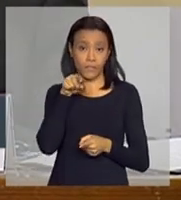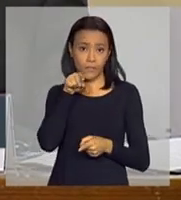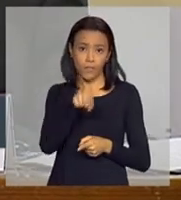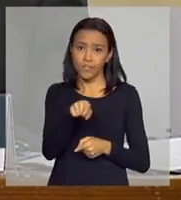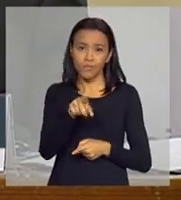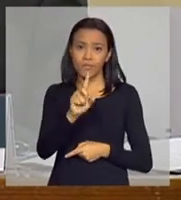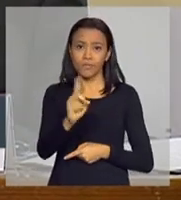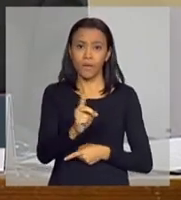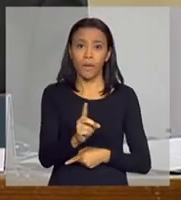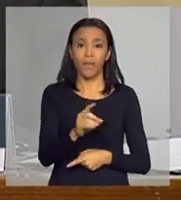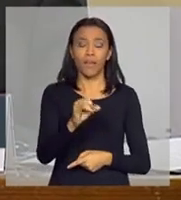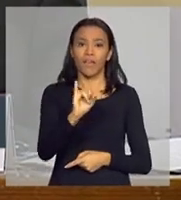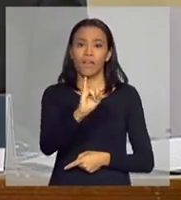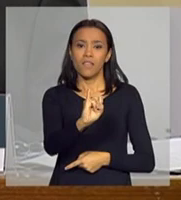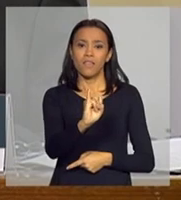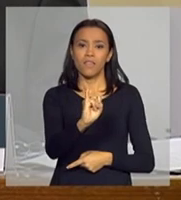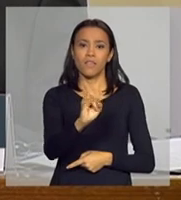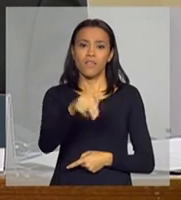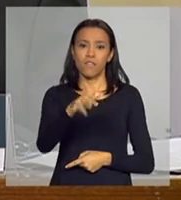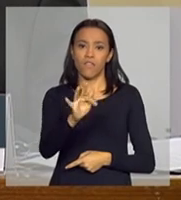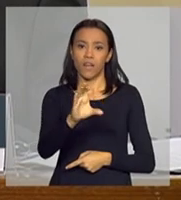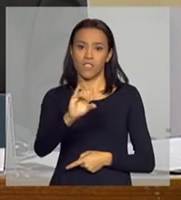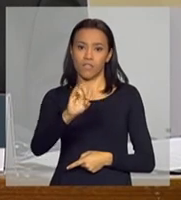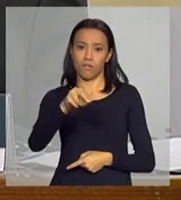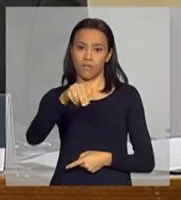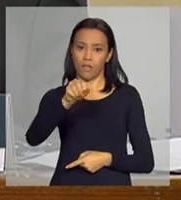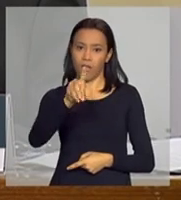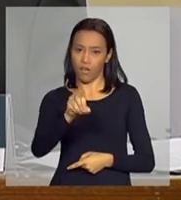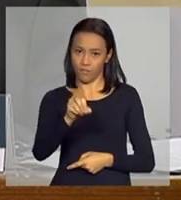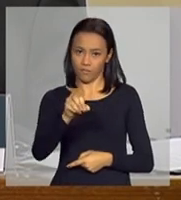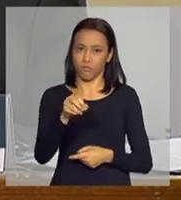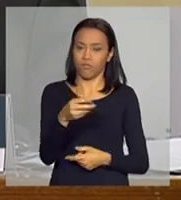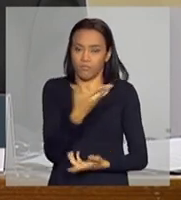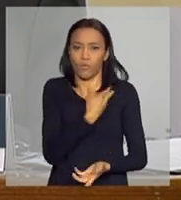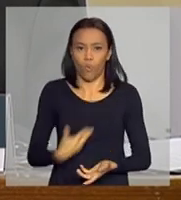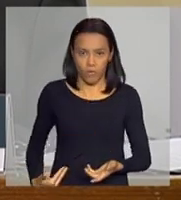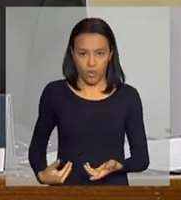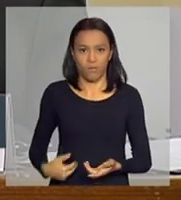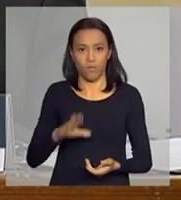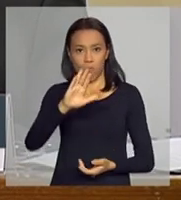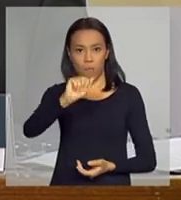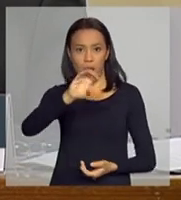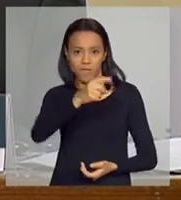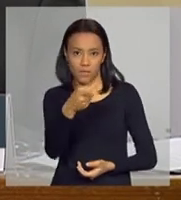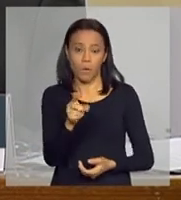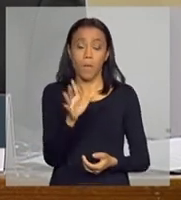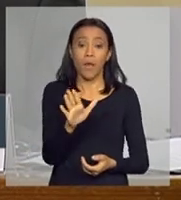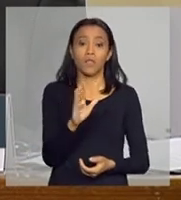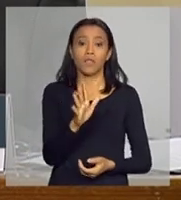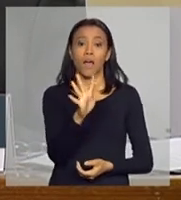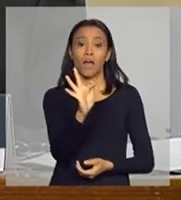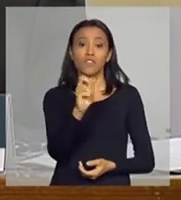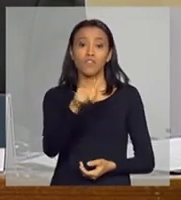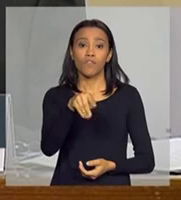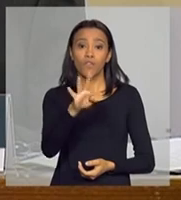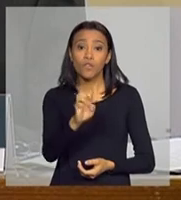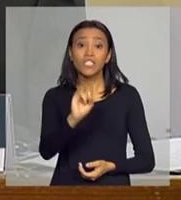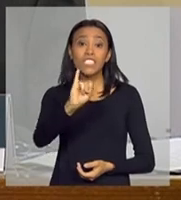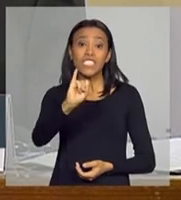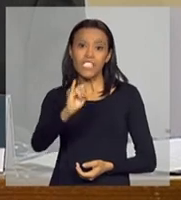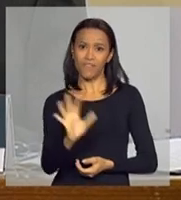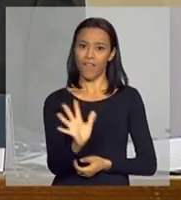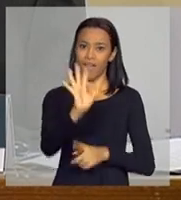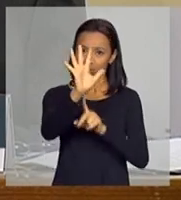é infracionar não há nenhuma ação inflacionária do governo as fontes de inflação estão muito bem